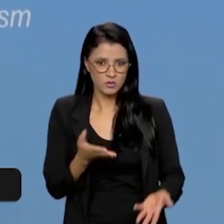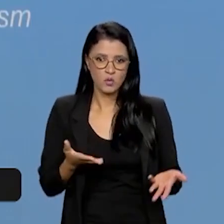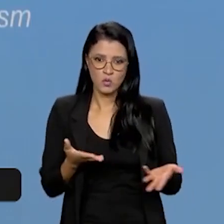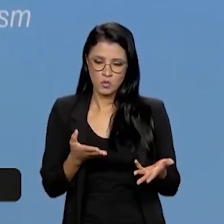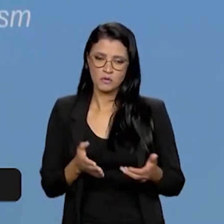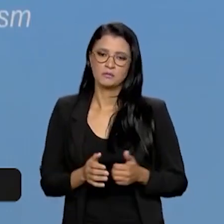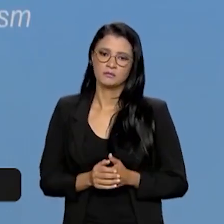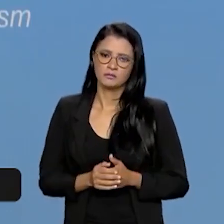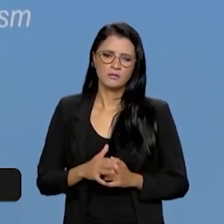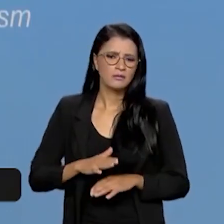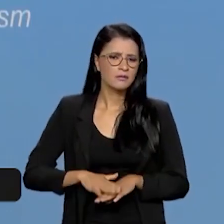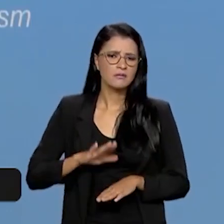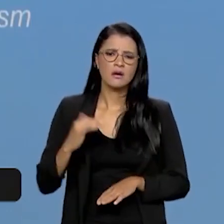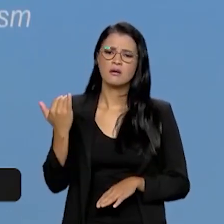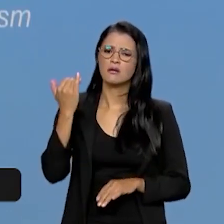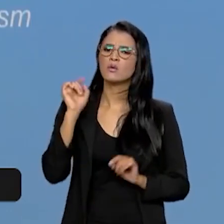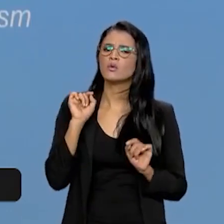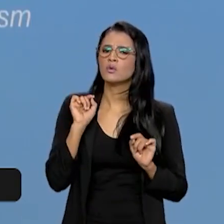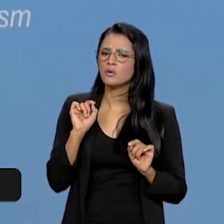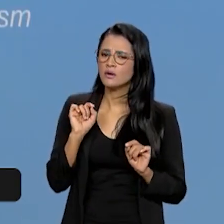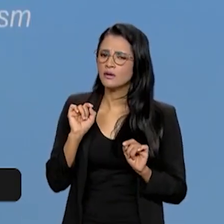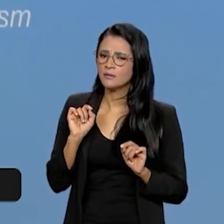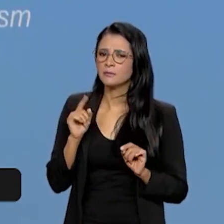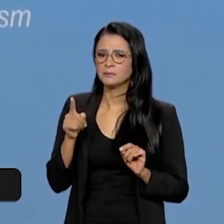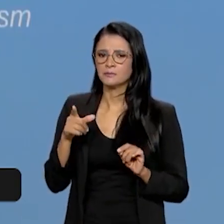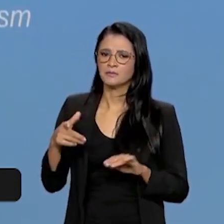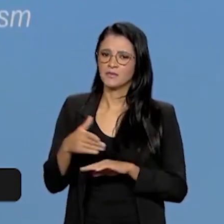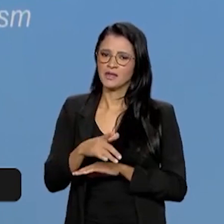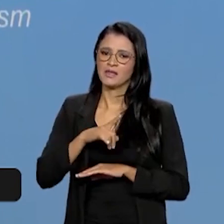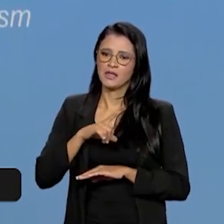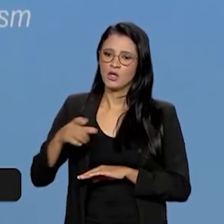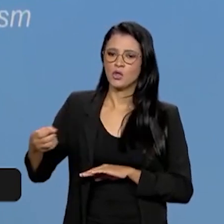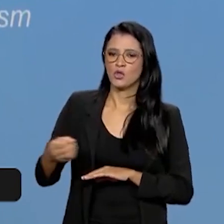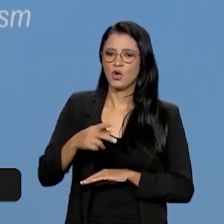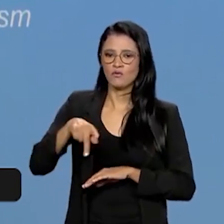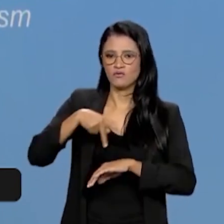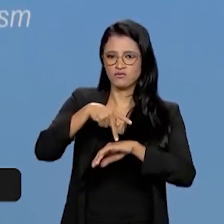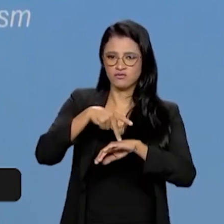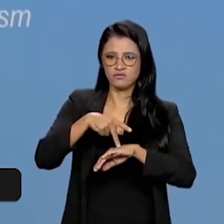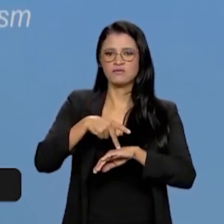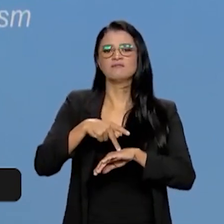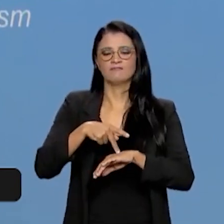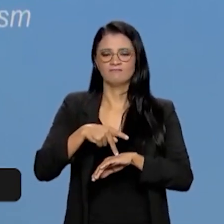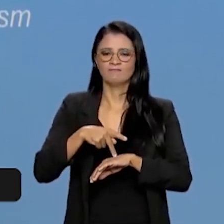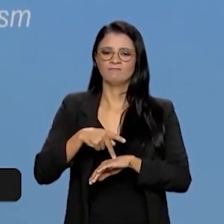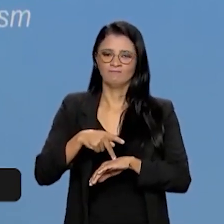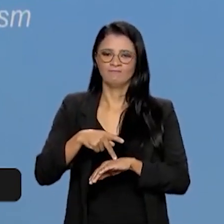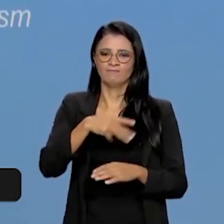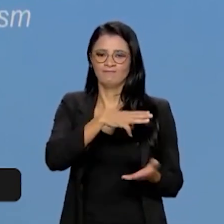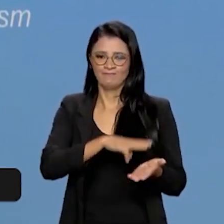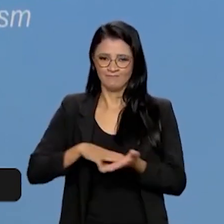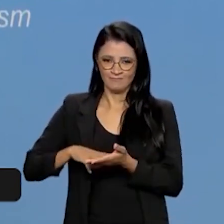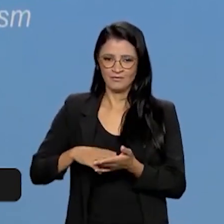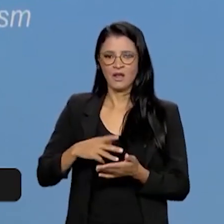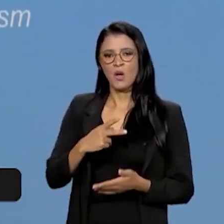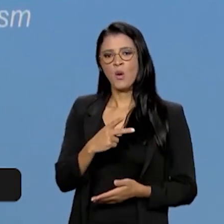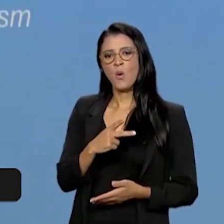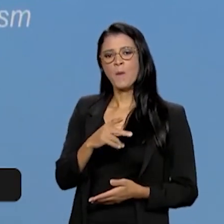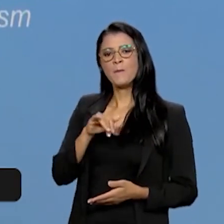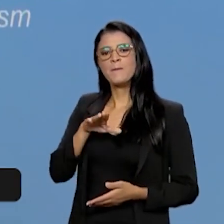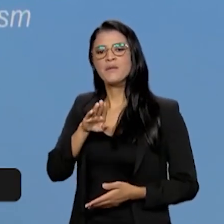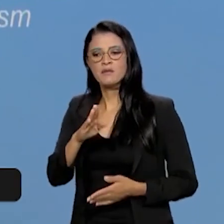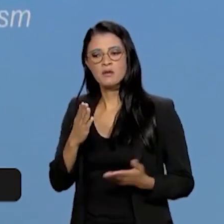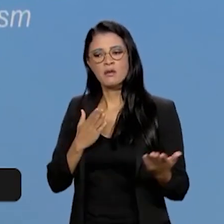E mais importante é que, com a entrada dos novos países, o PIB de paridade de compra